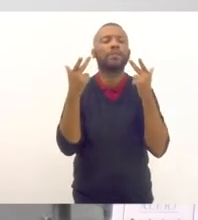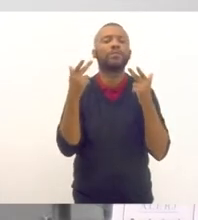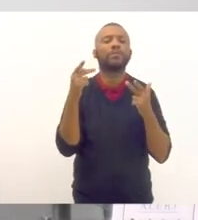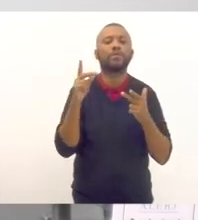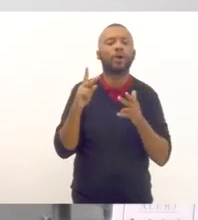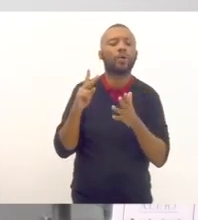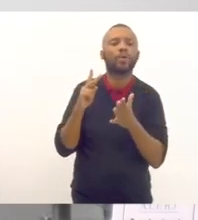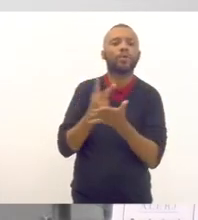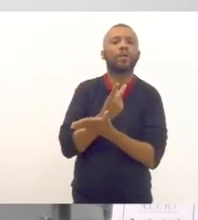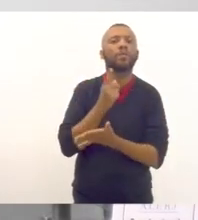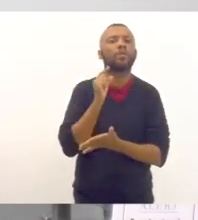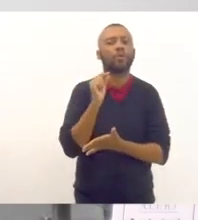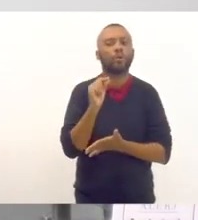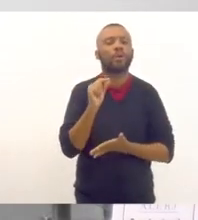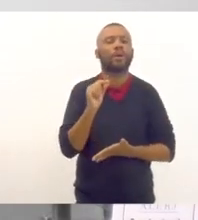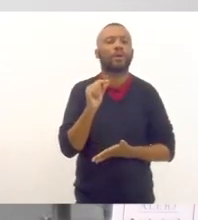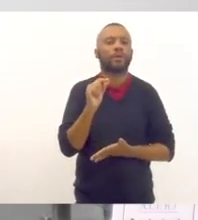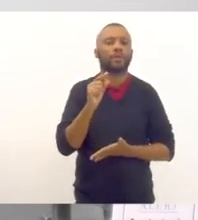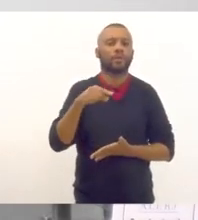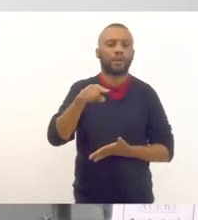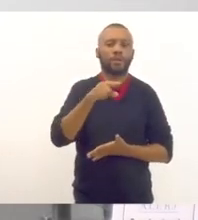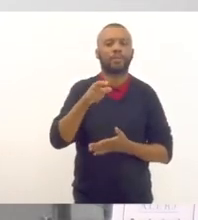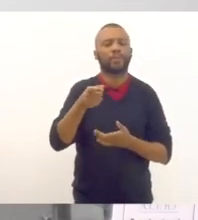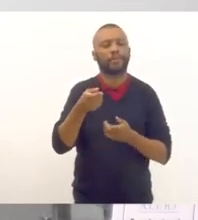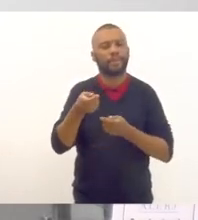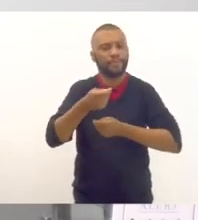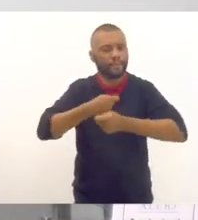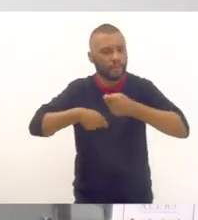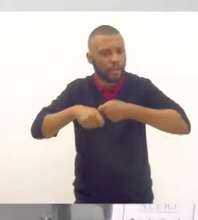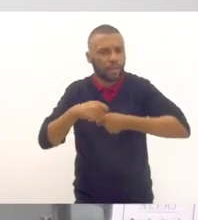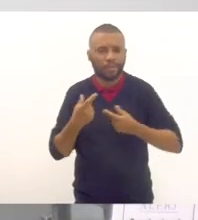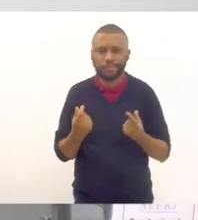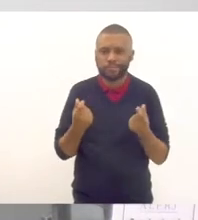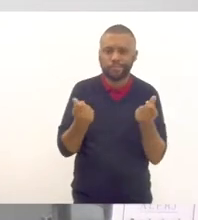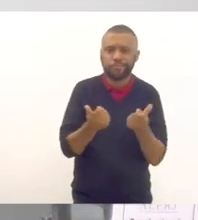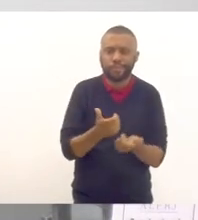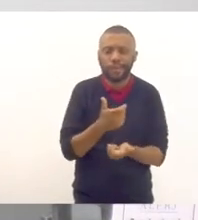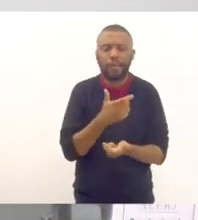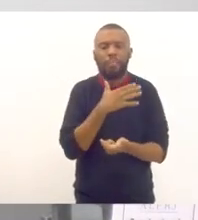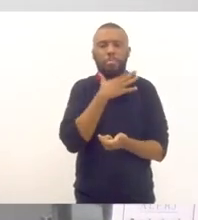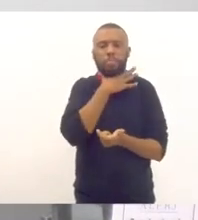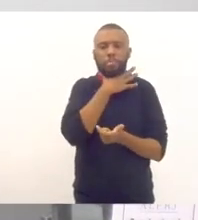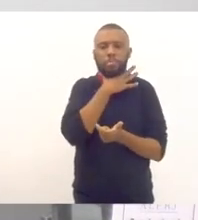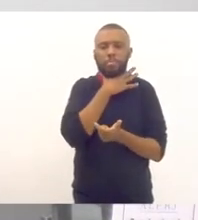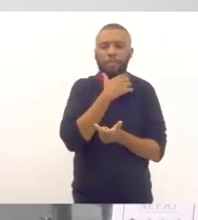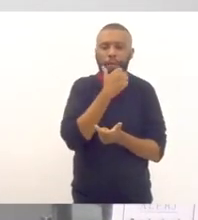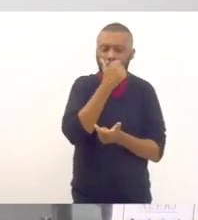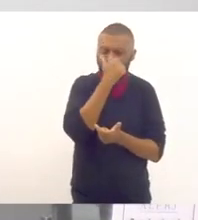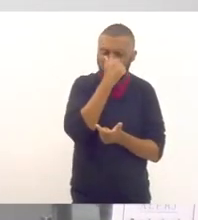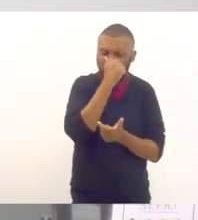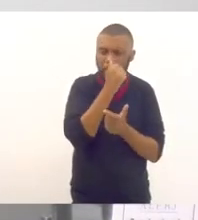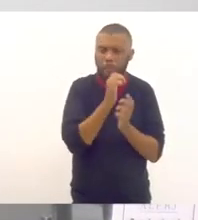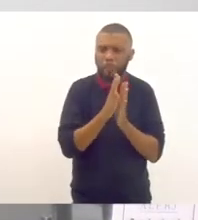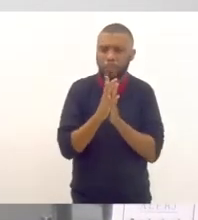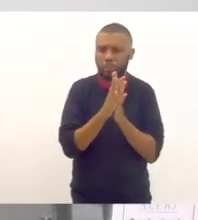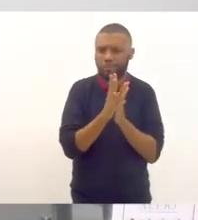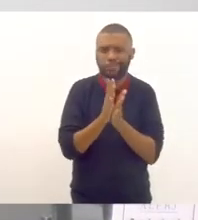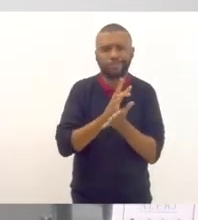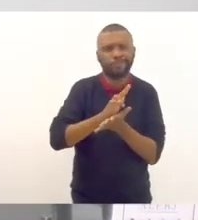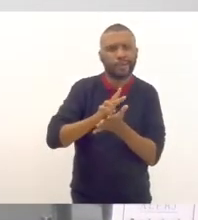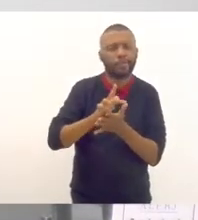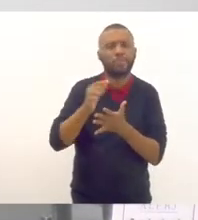com as suas, as suas finanças já apertadas por todos os aspectos que a gente já sabe, da